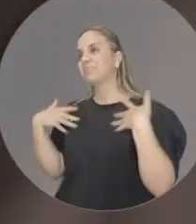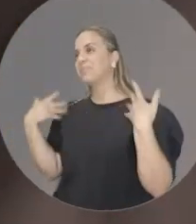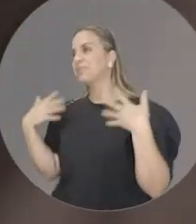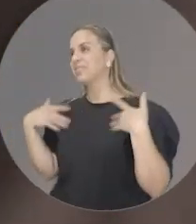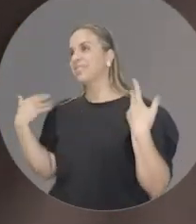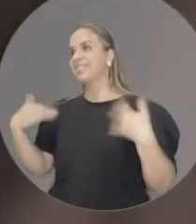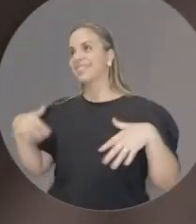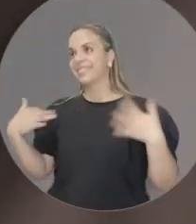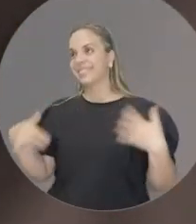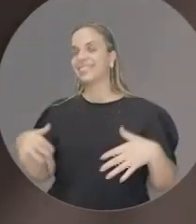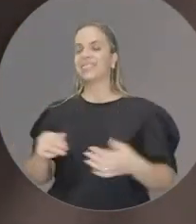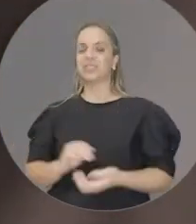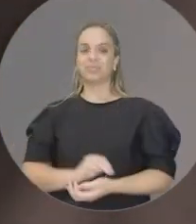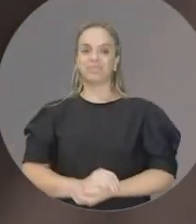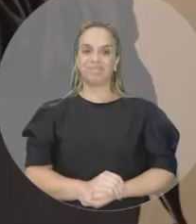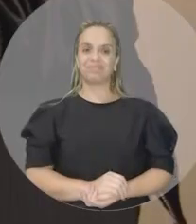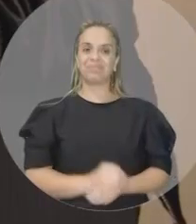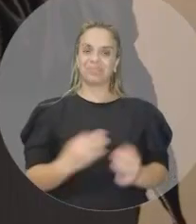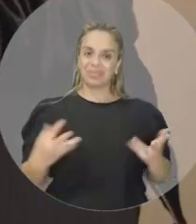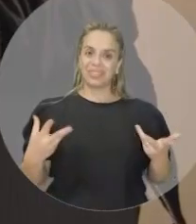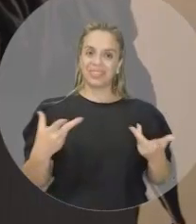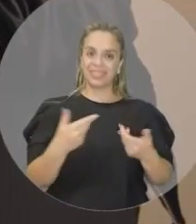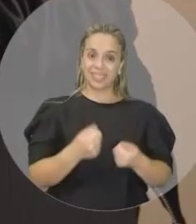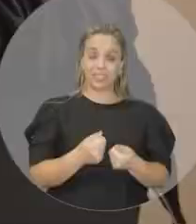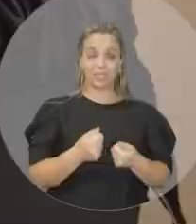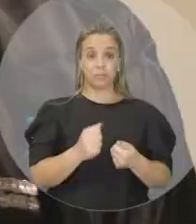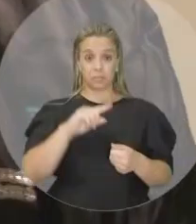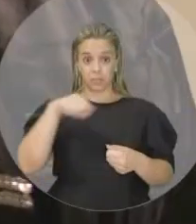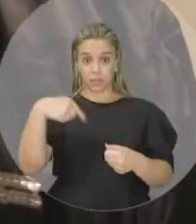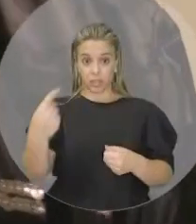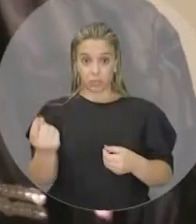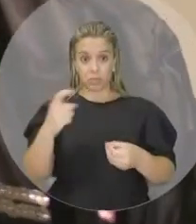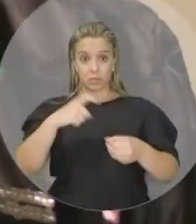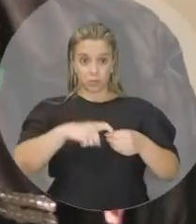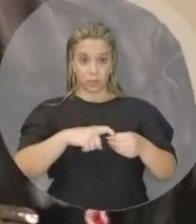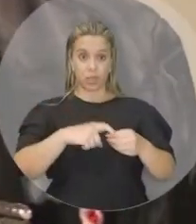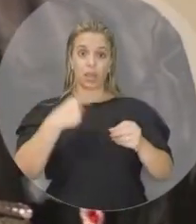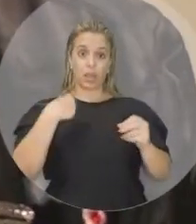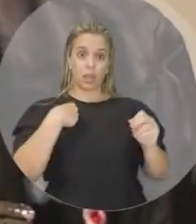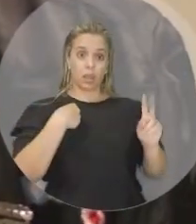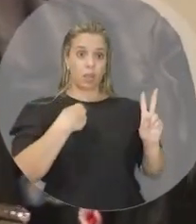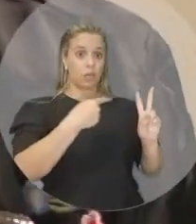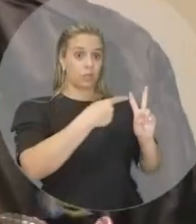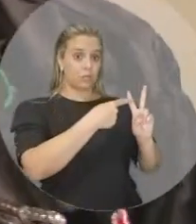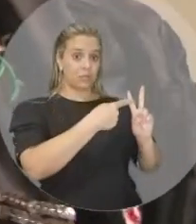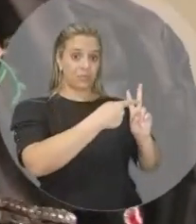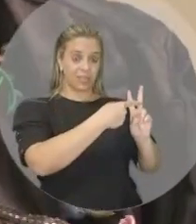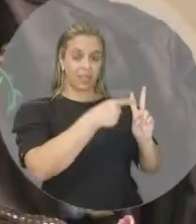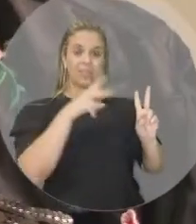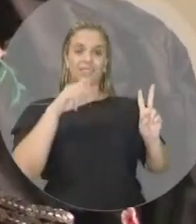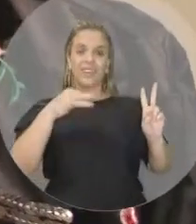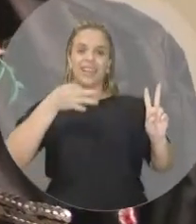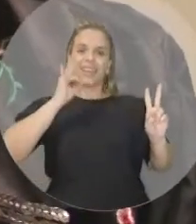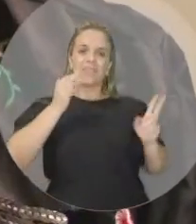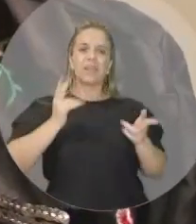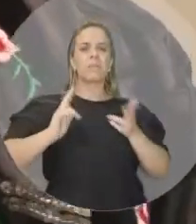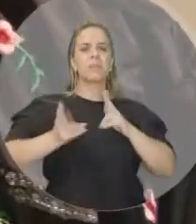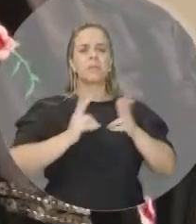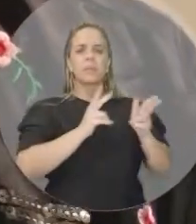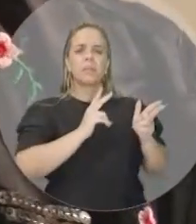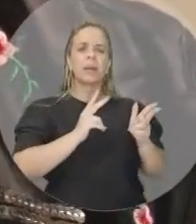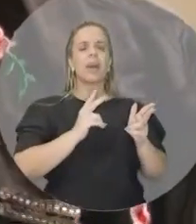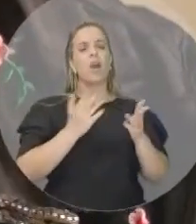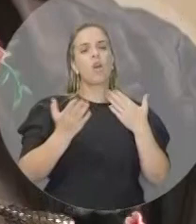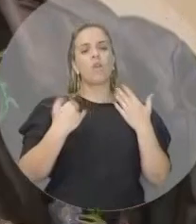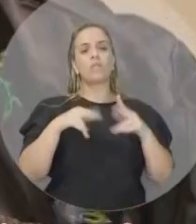uma alegria muito grande, nossa. Que maravilha, Marli. E no próximo bloco, eu e Marli Walker vamos tomar um café com Larissa Campos